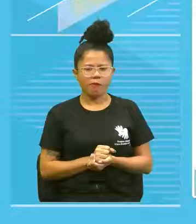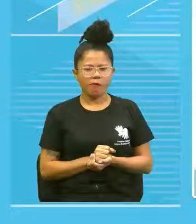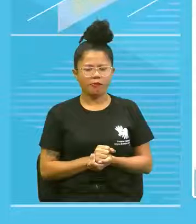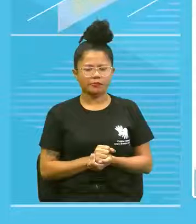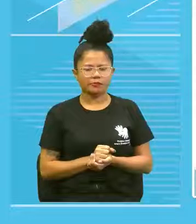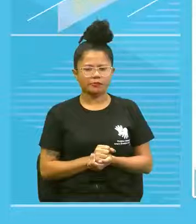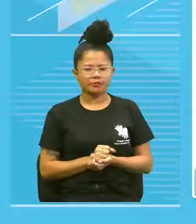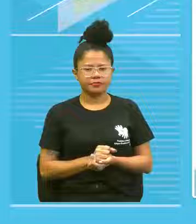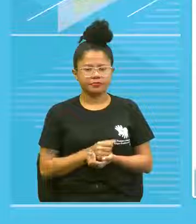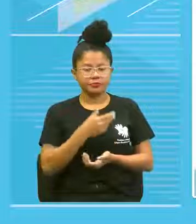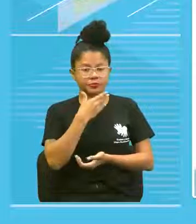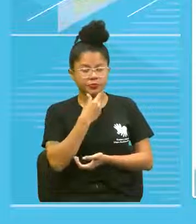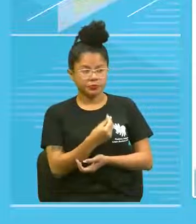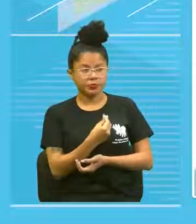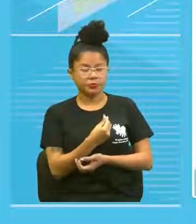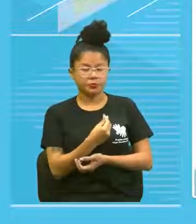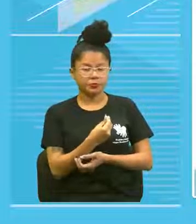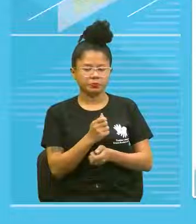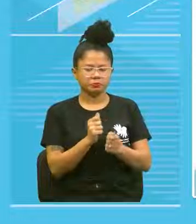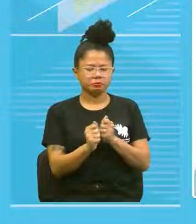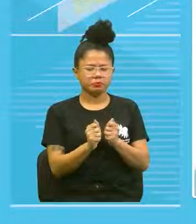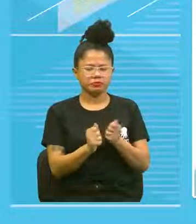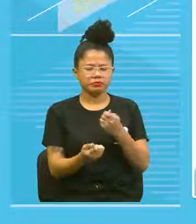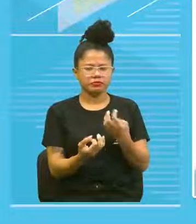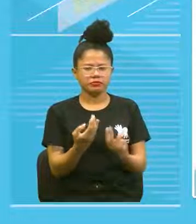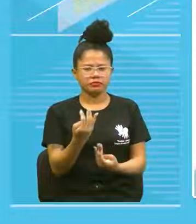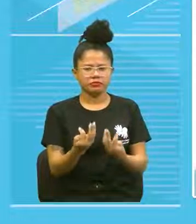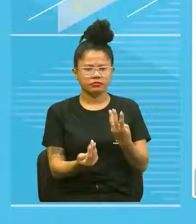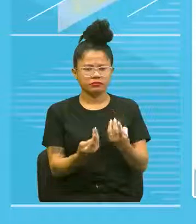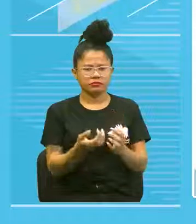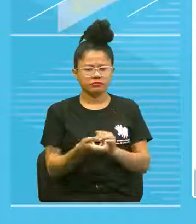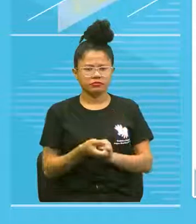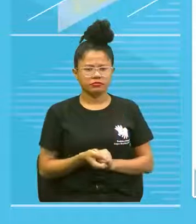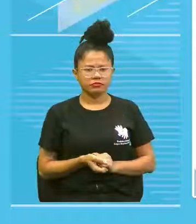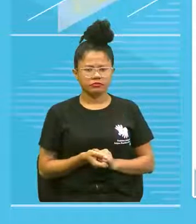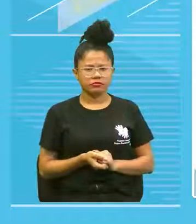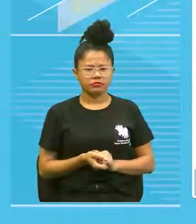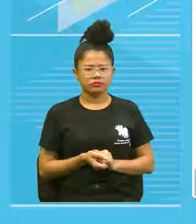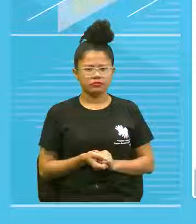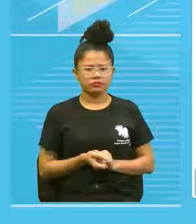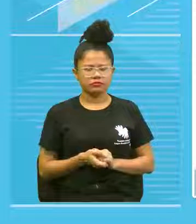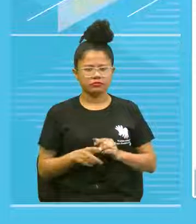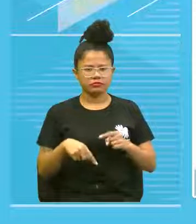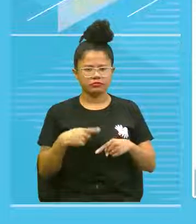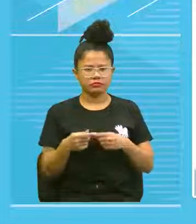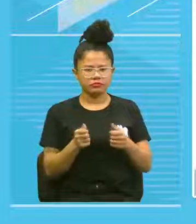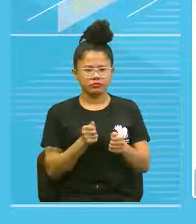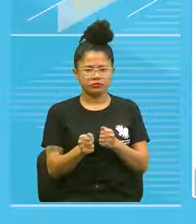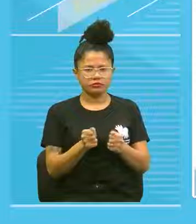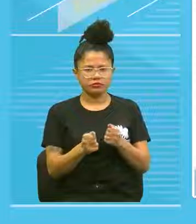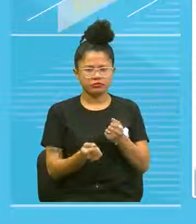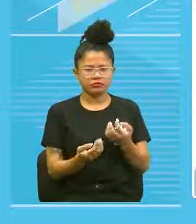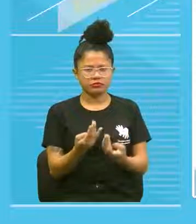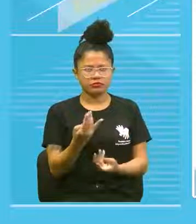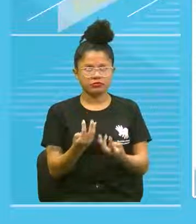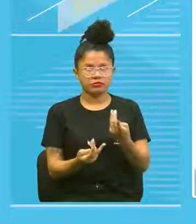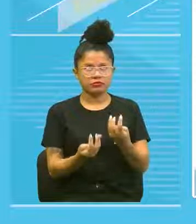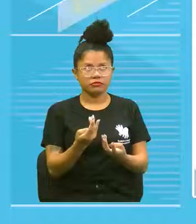e o homem dominou fogo gente Oi e a partir do domínio do Fogo